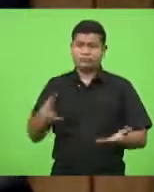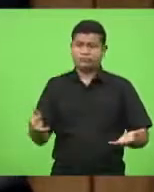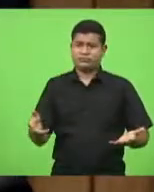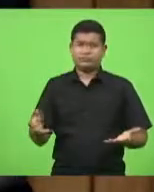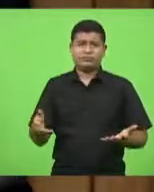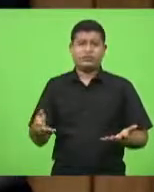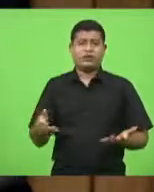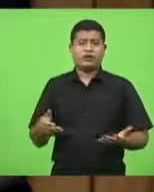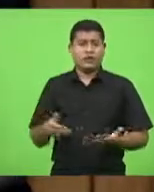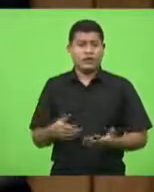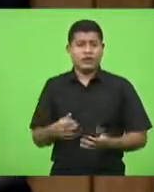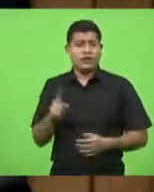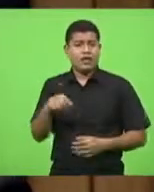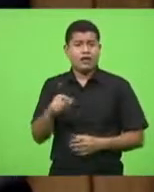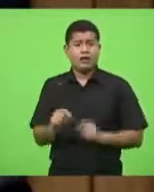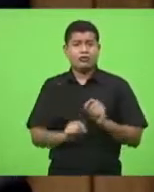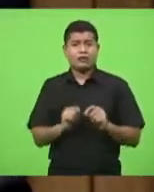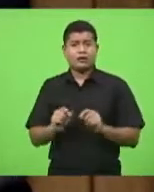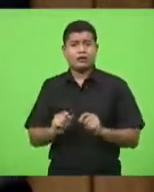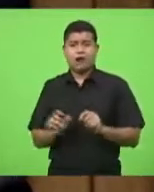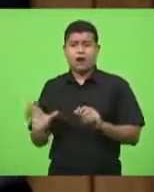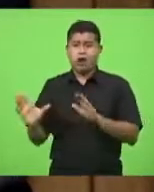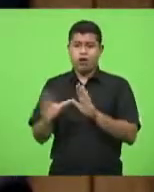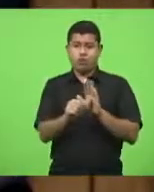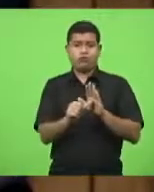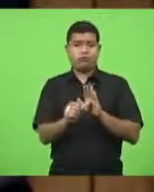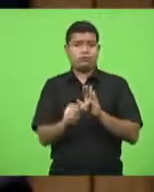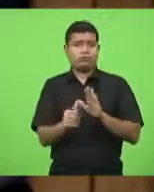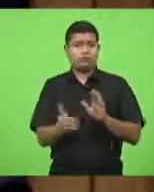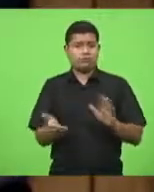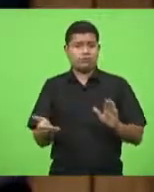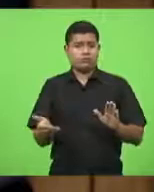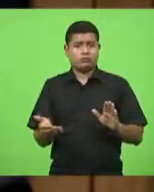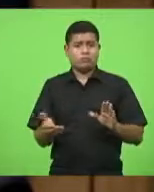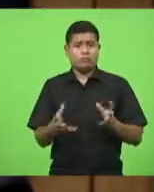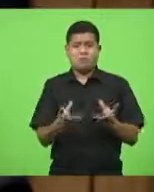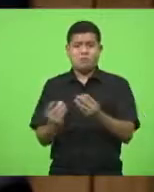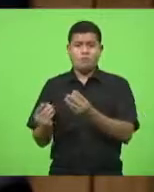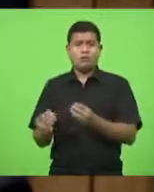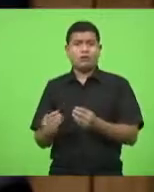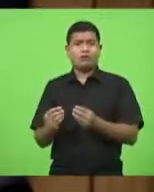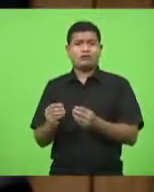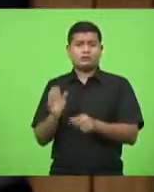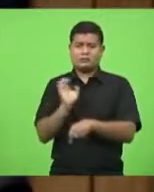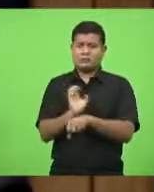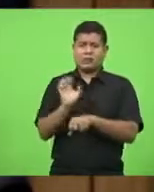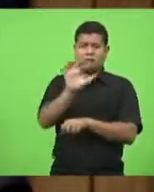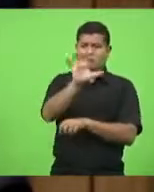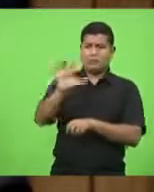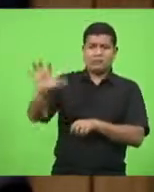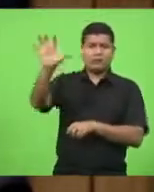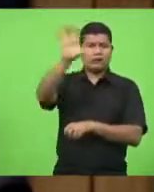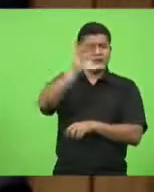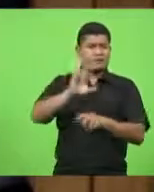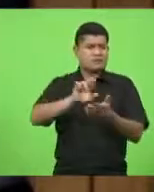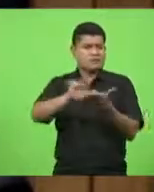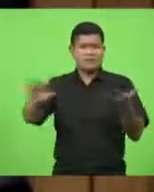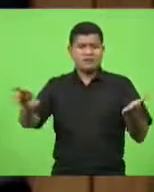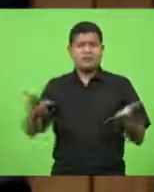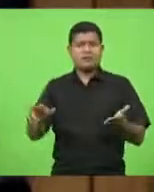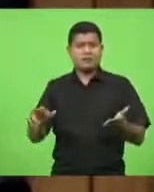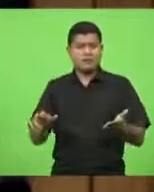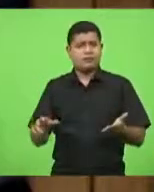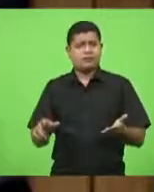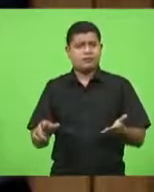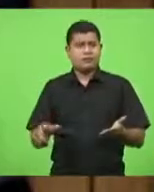que foi roubos em vários estados no Brasil. Em vários estados do